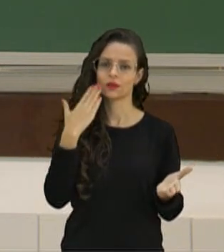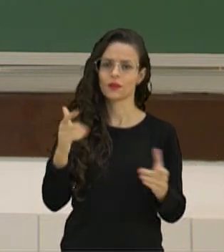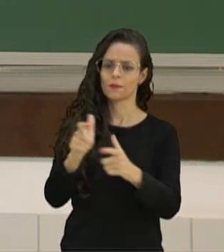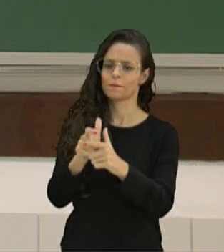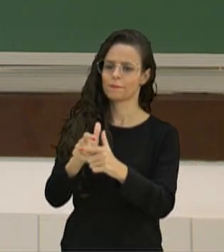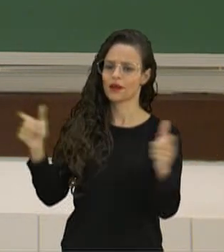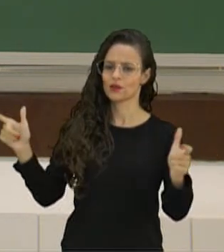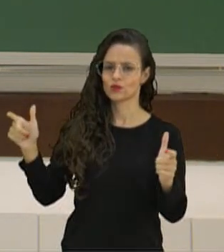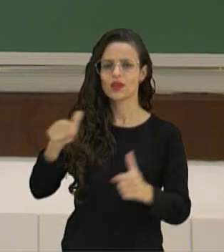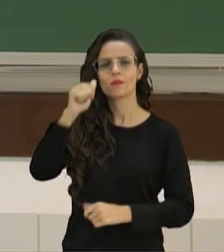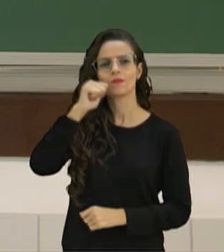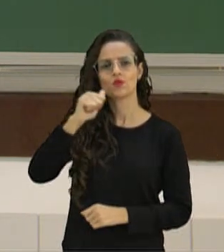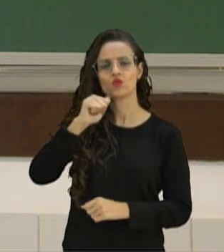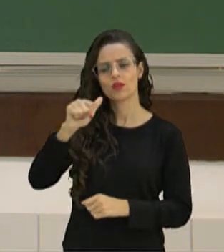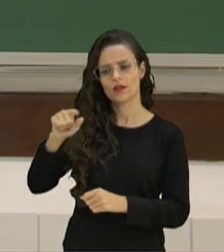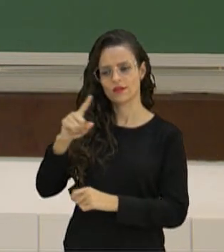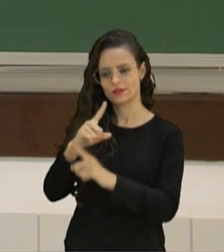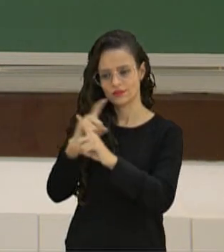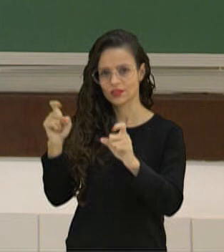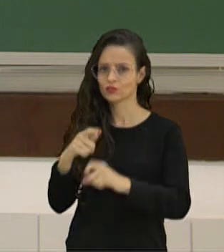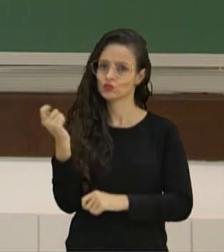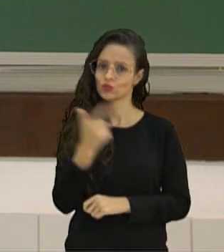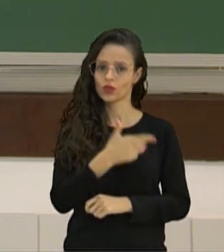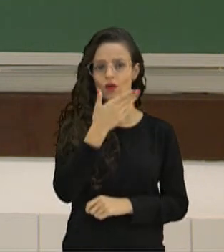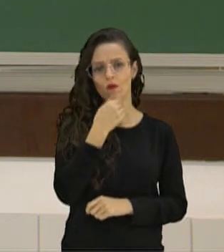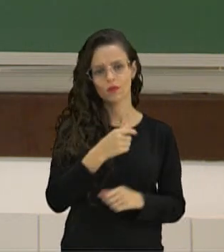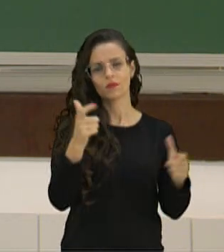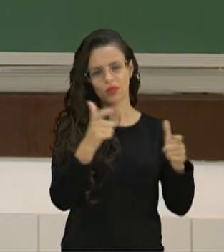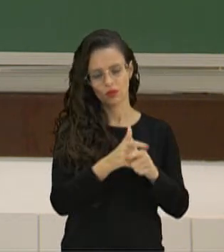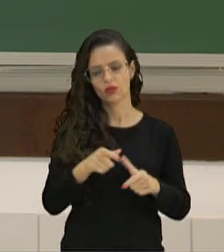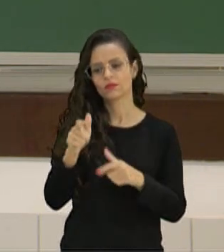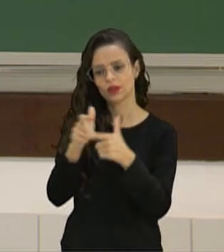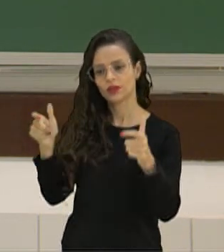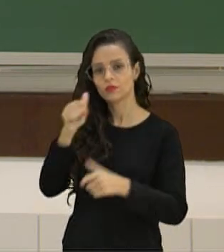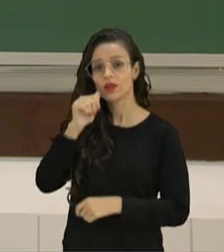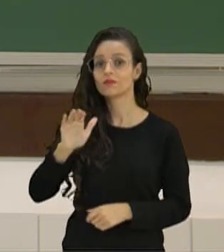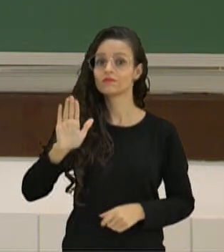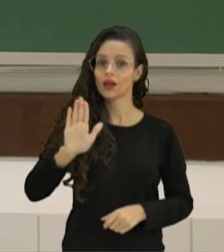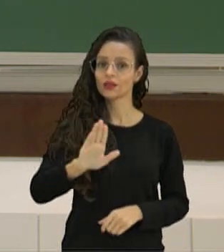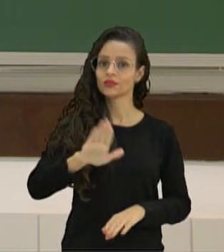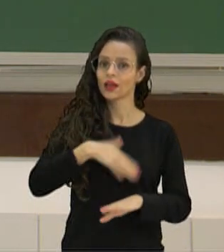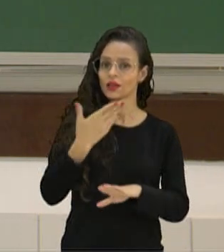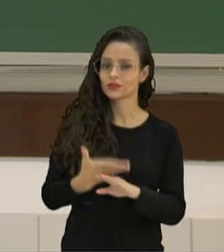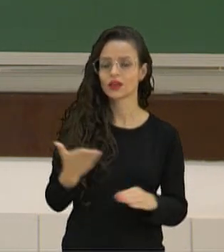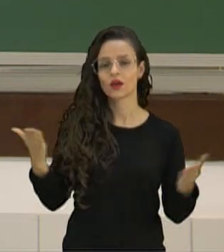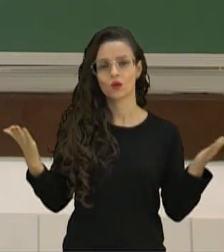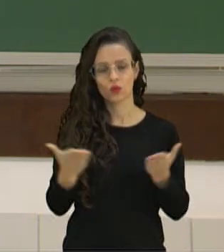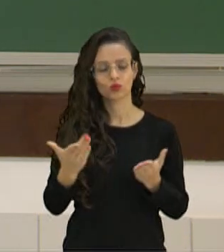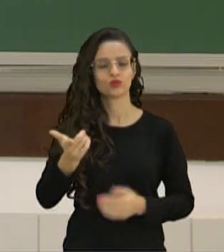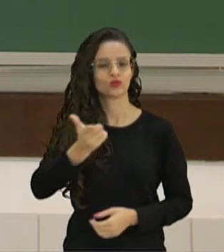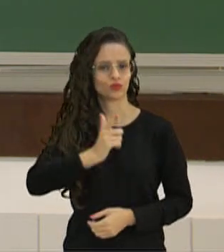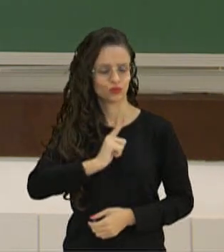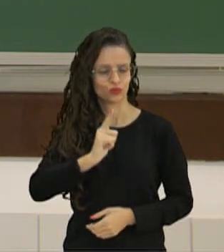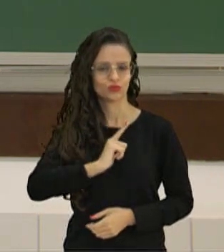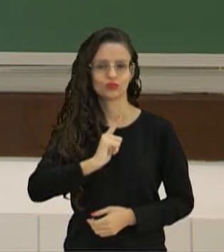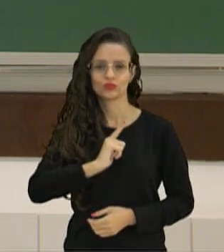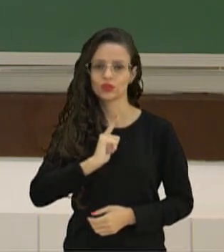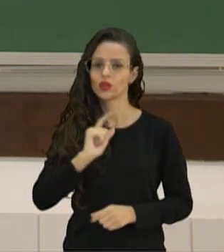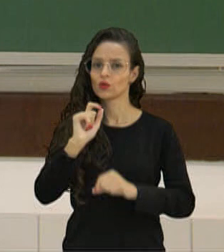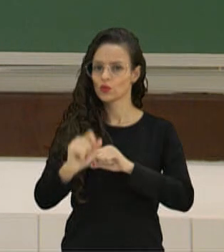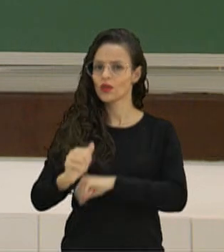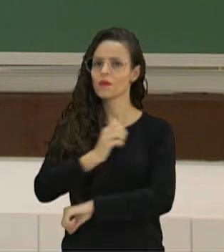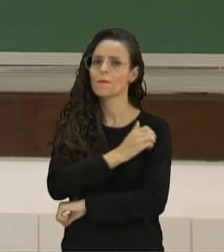mulheres na ciência do que homens, propriamente dito. Mas ainda assim, nós carregamos um pouco ainda